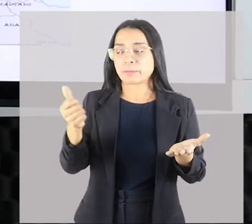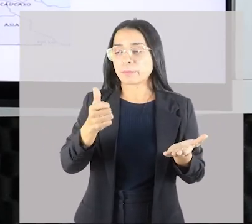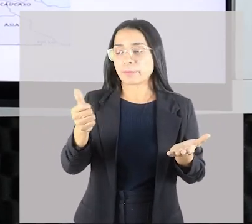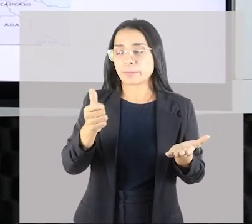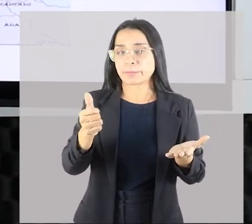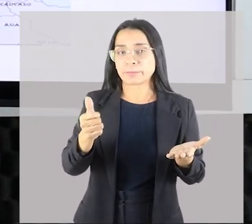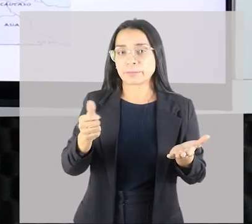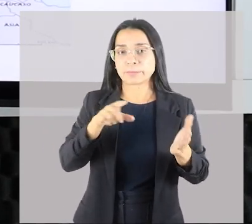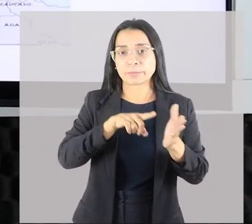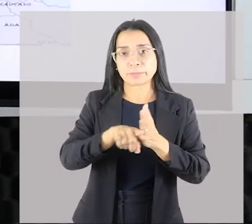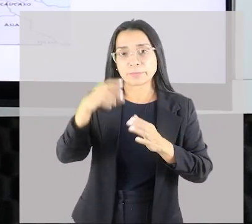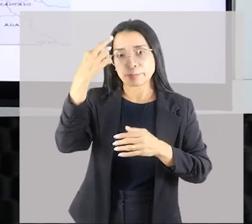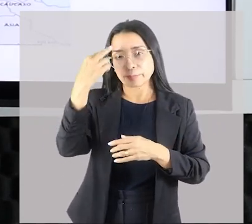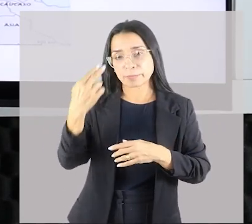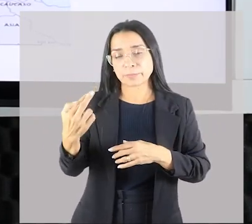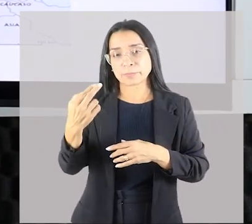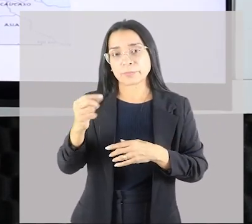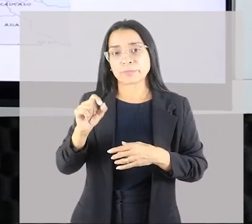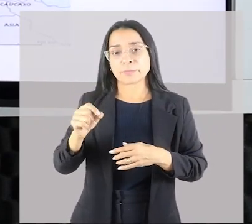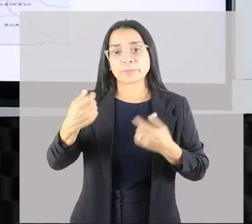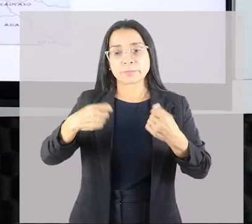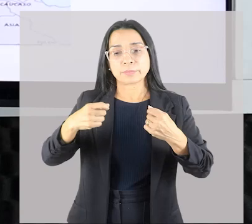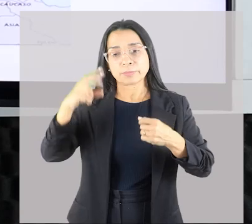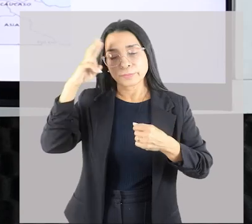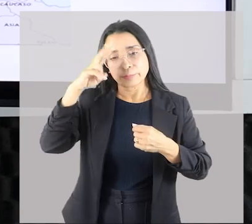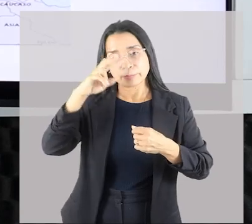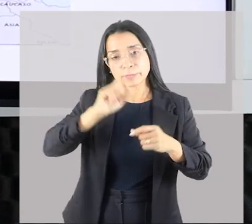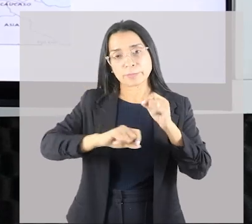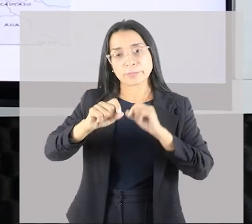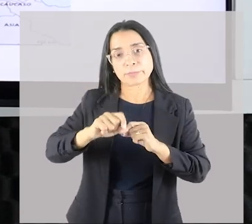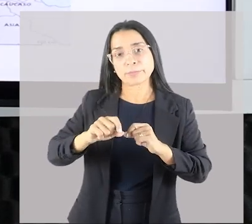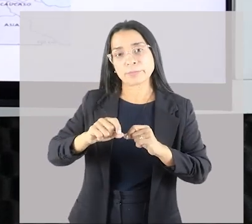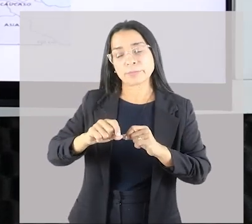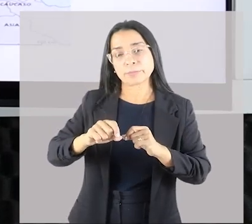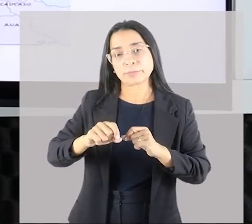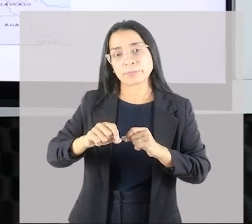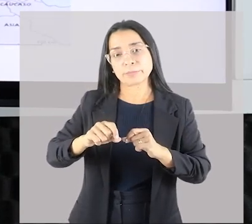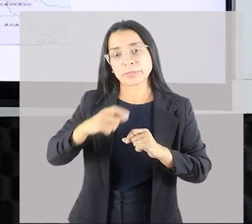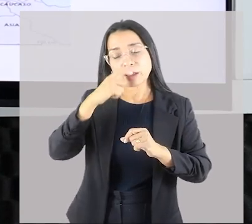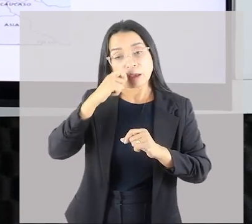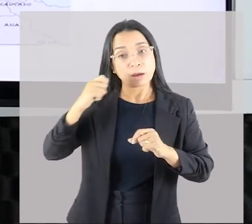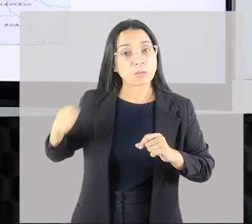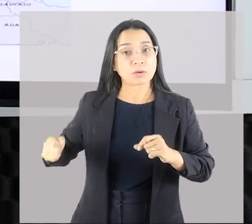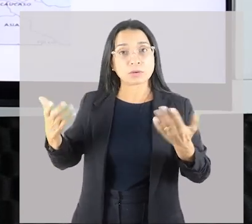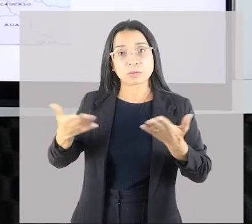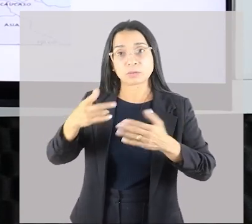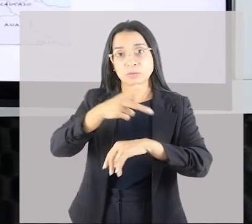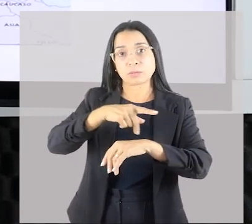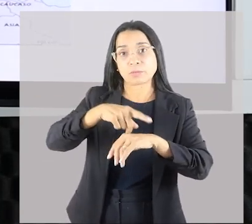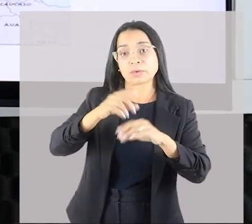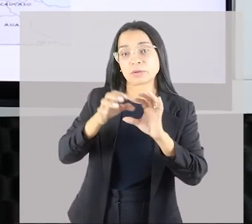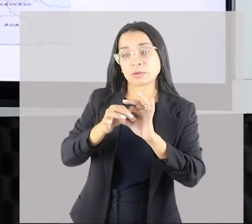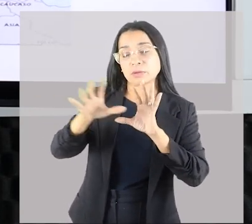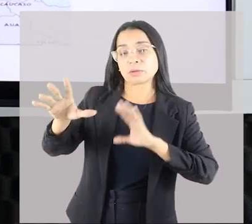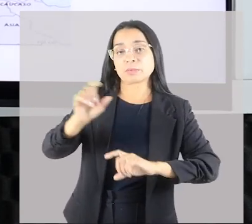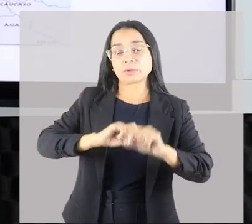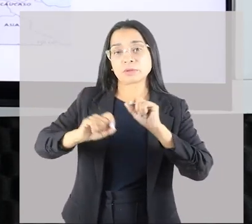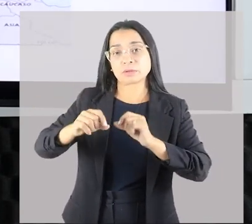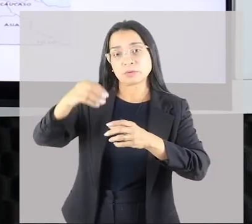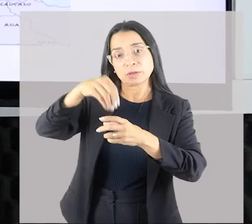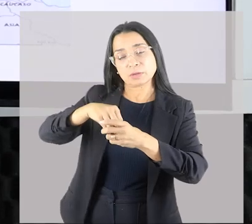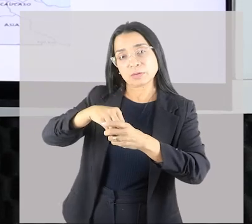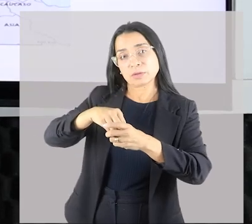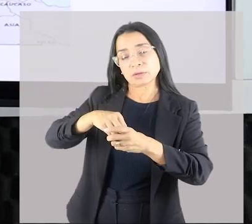Primeiramente, questão histórica. Nós precisamos lembrar que a Ucrânia, que hoje é um país independente, fez parte da antiga